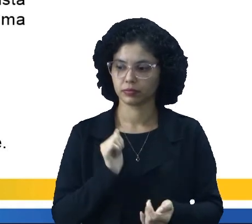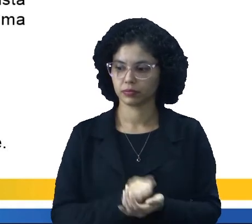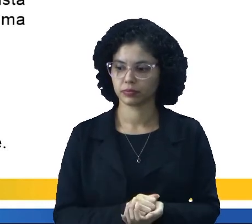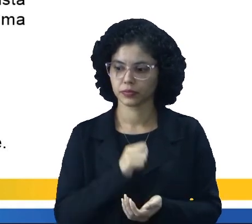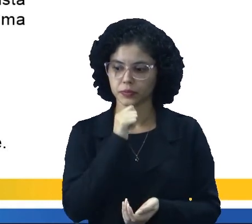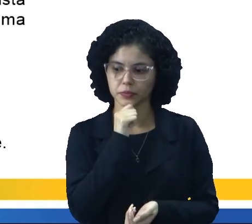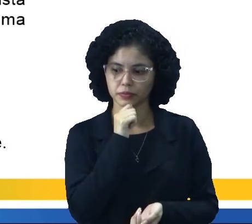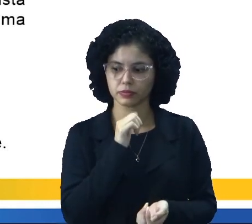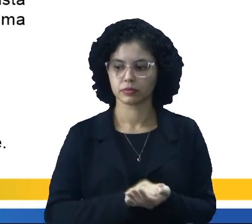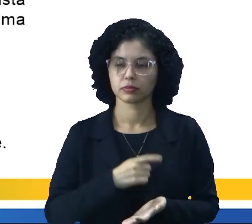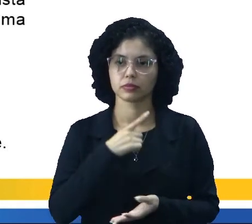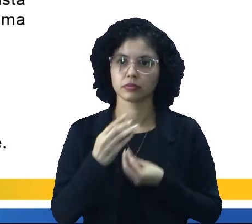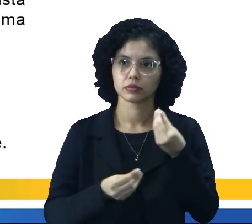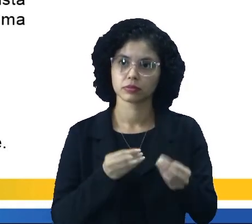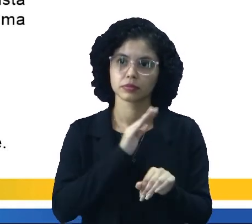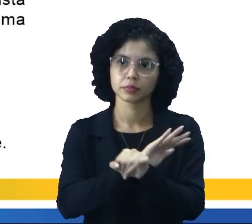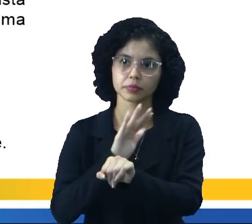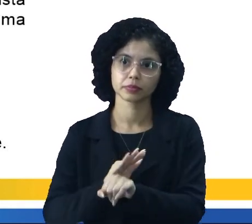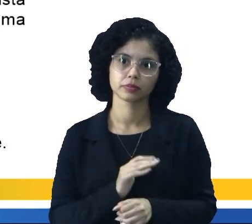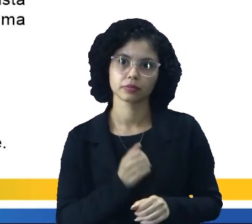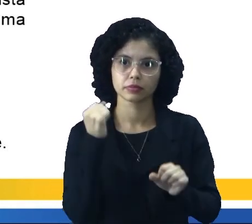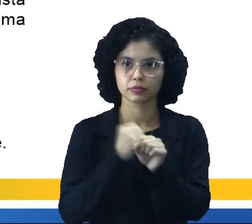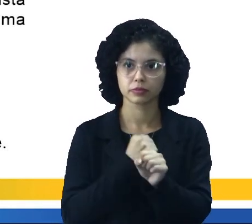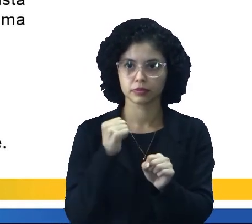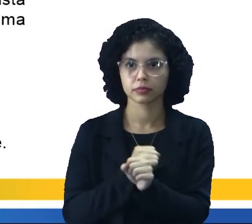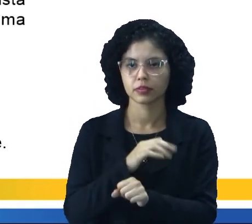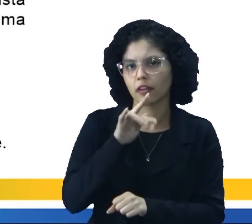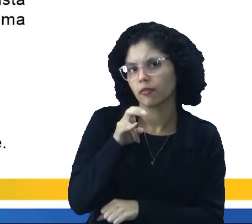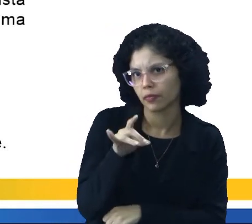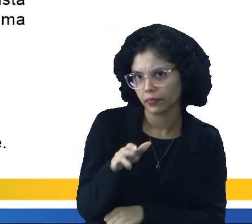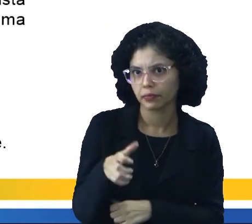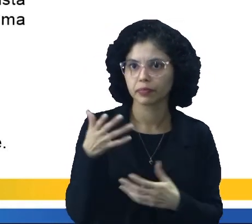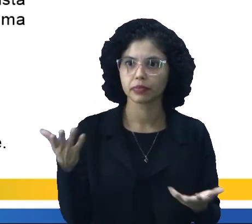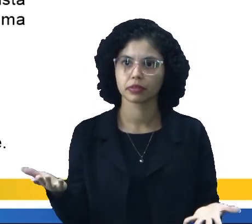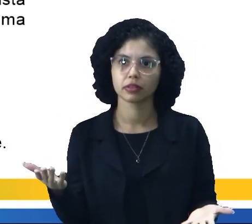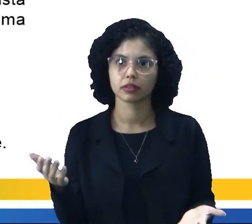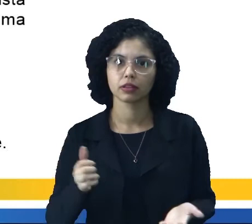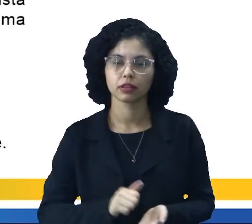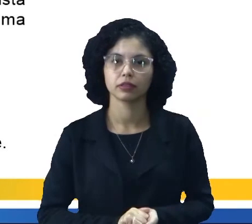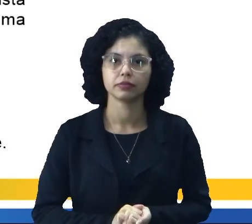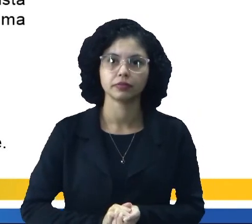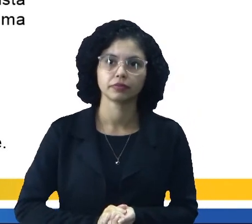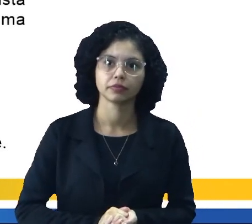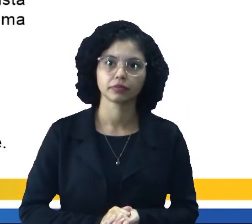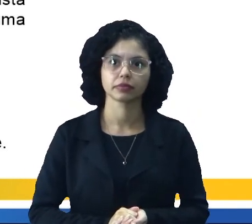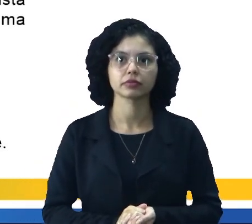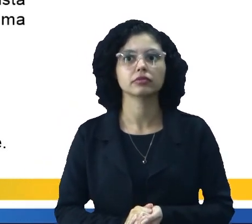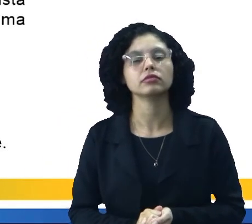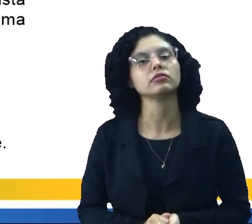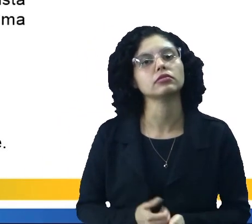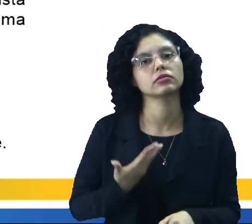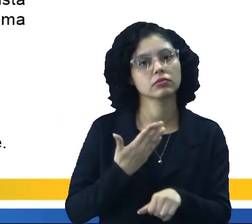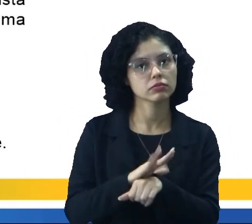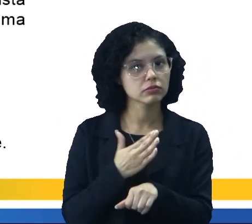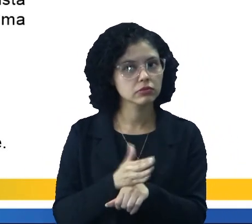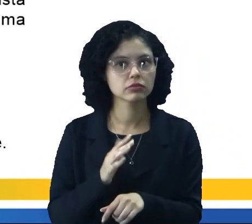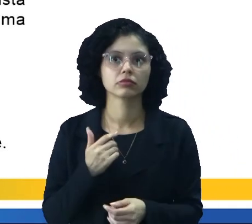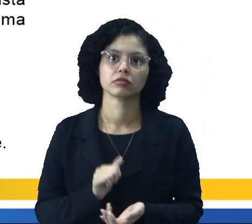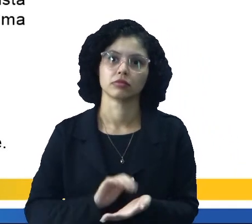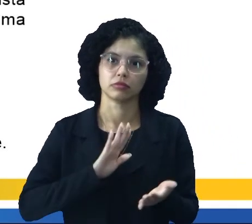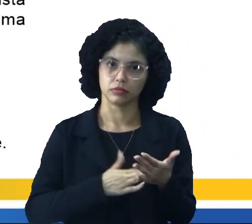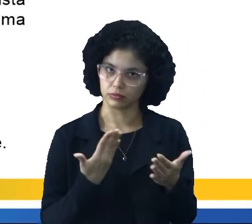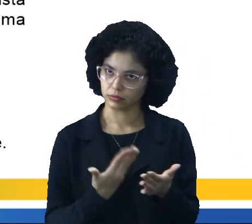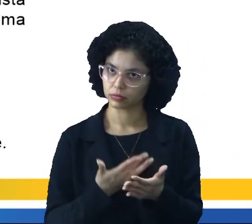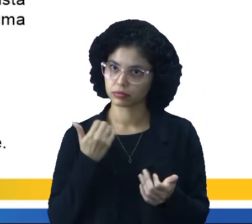exercícios, tem corroborado para a construção de uma feminilidade Aqui é trabalho de